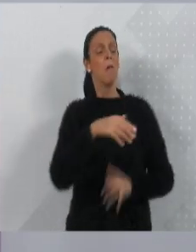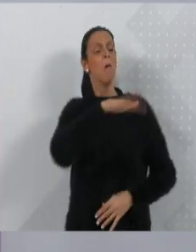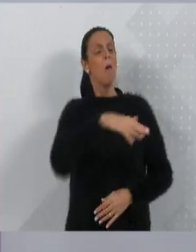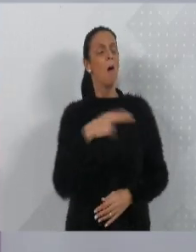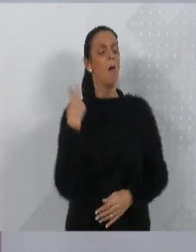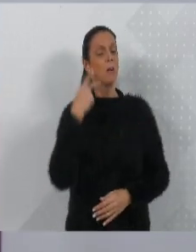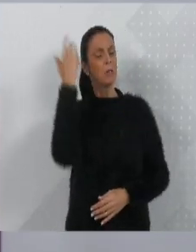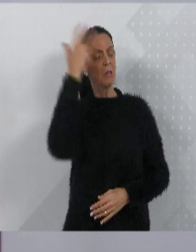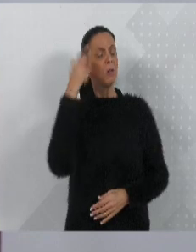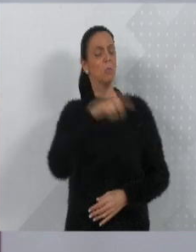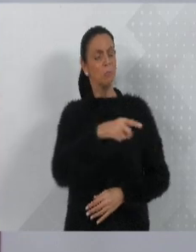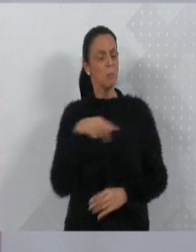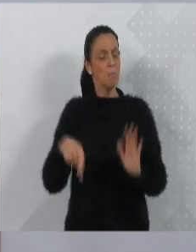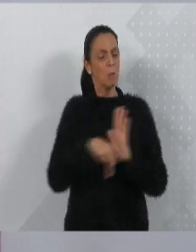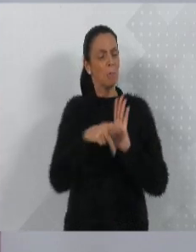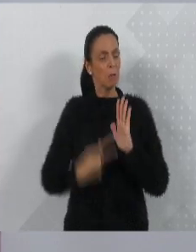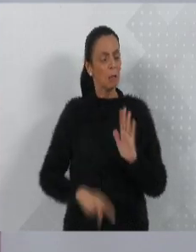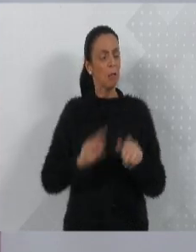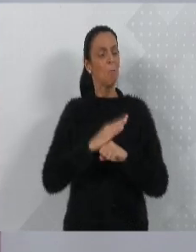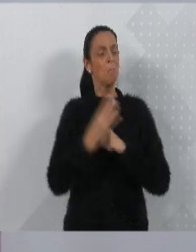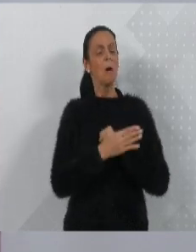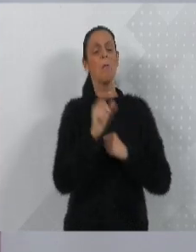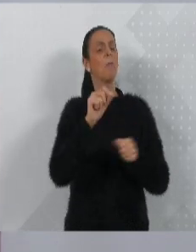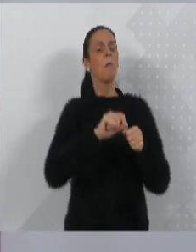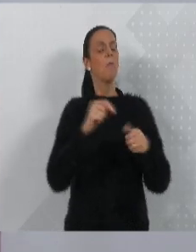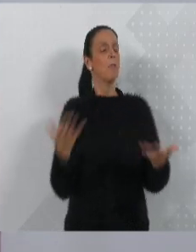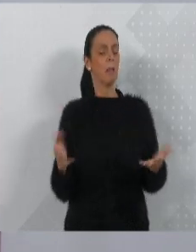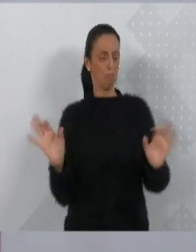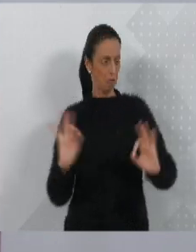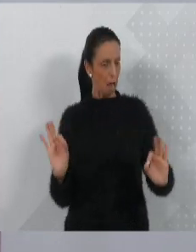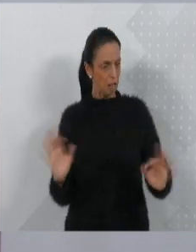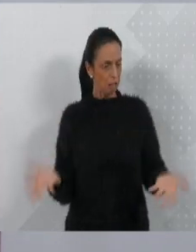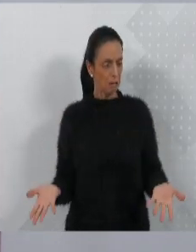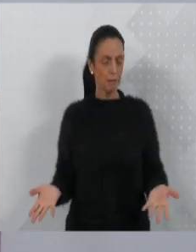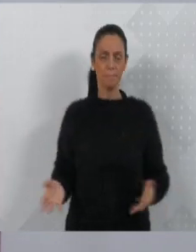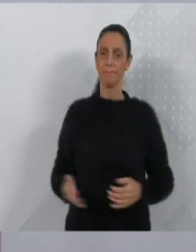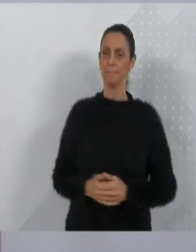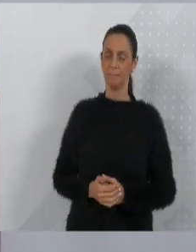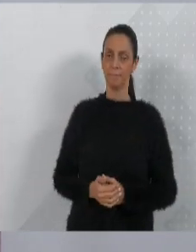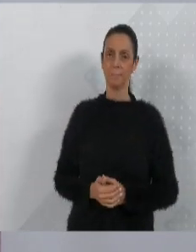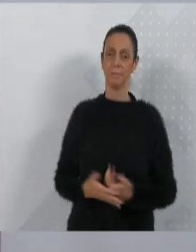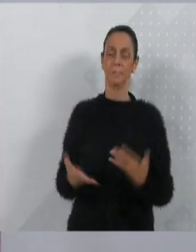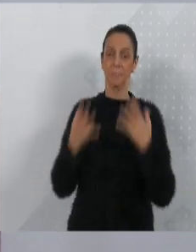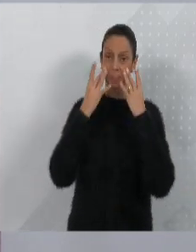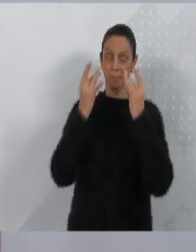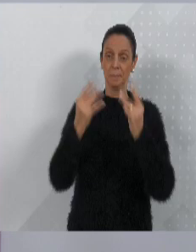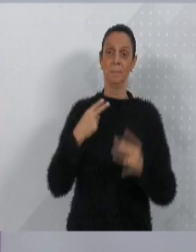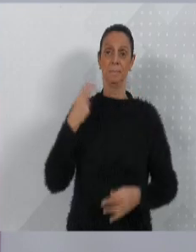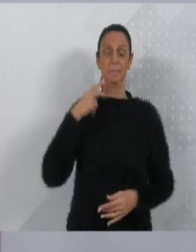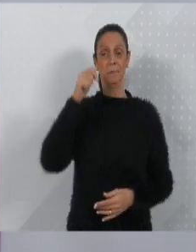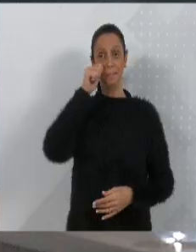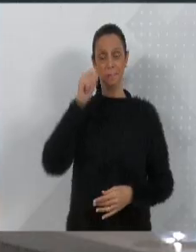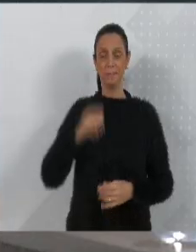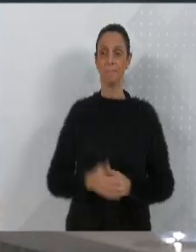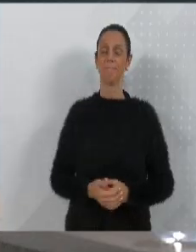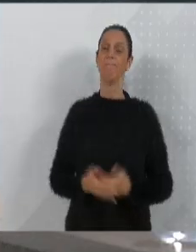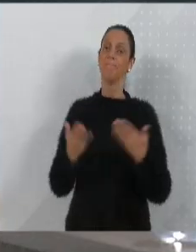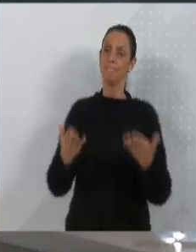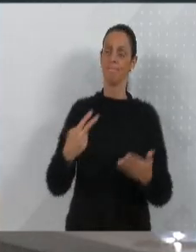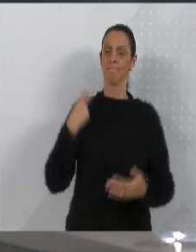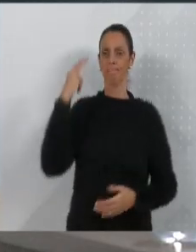conselho da parte com autorização doador ou sem a parte o presidente Vereador alira Vereador